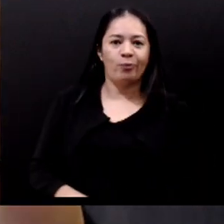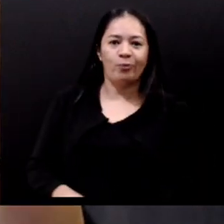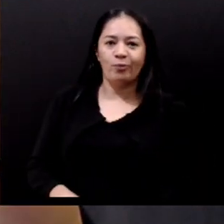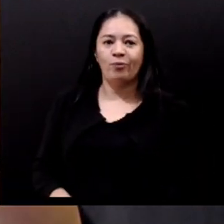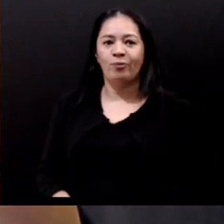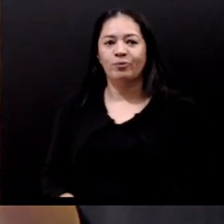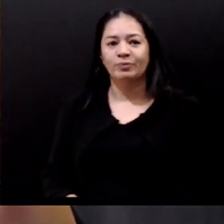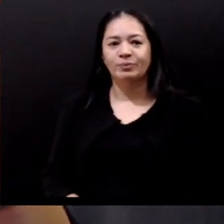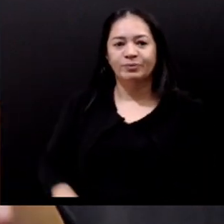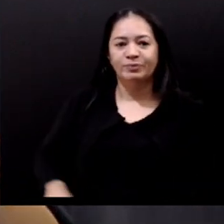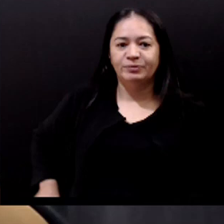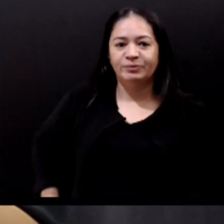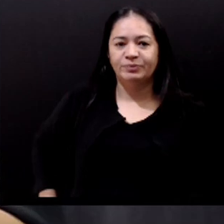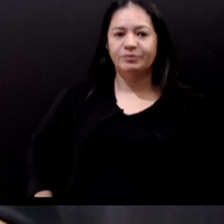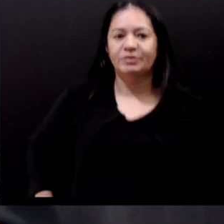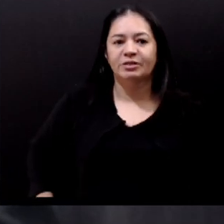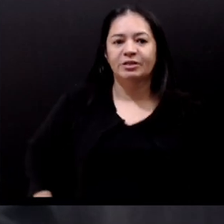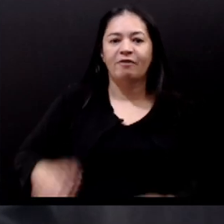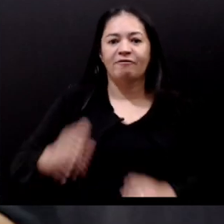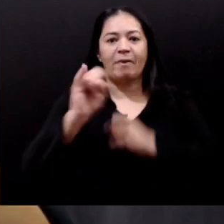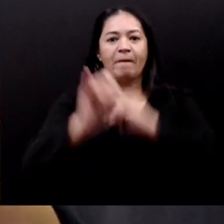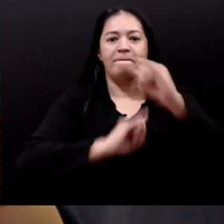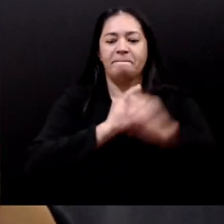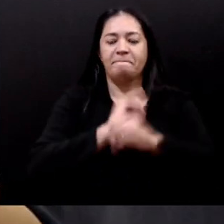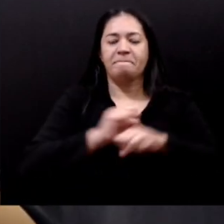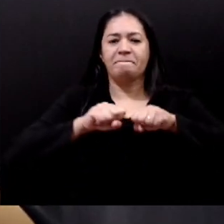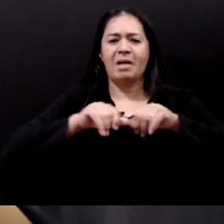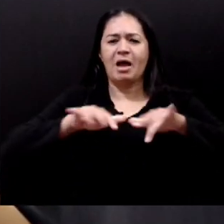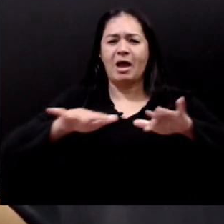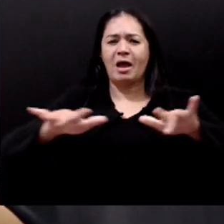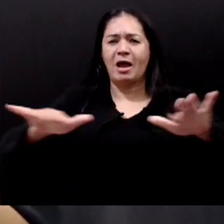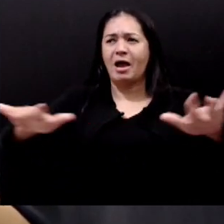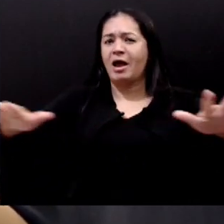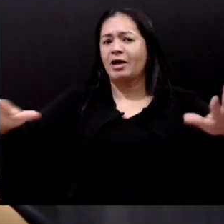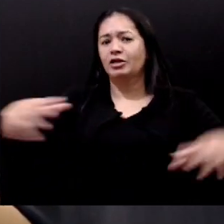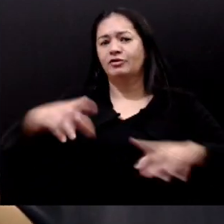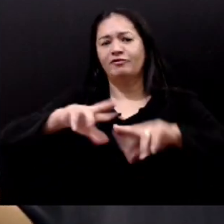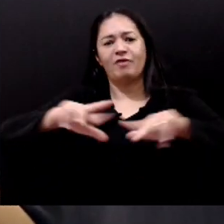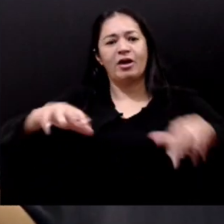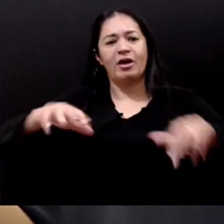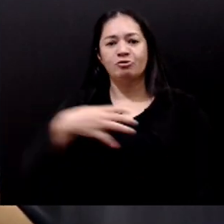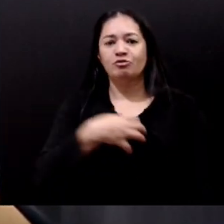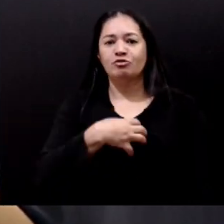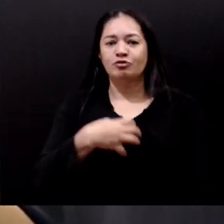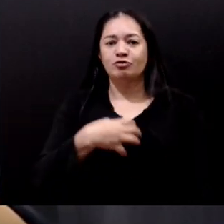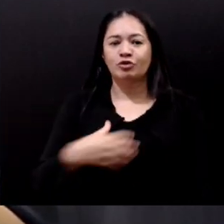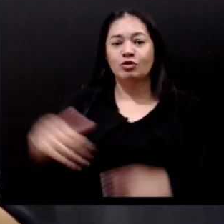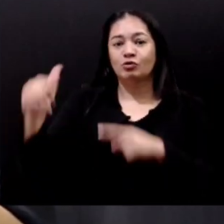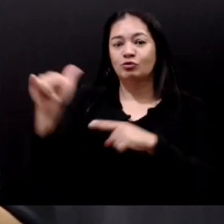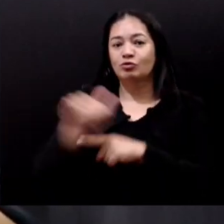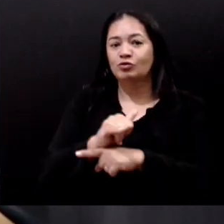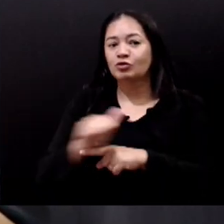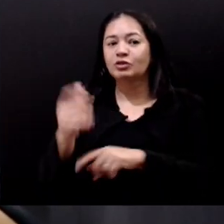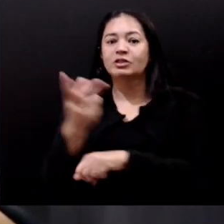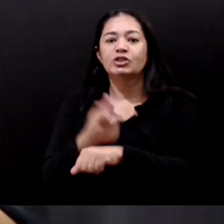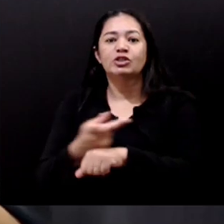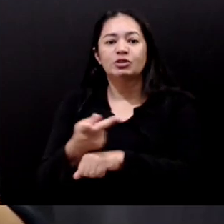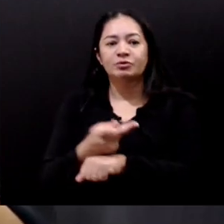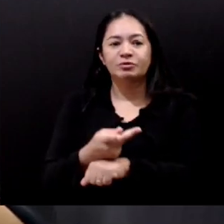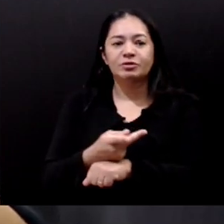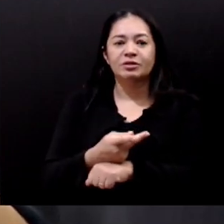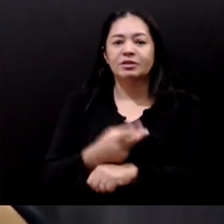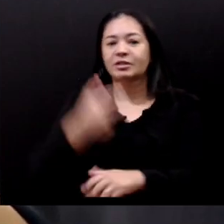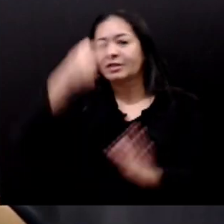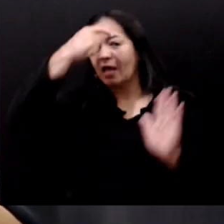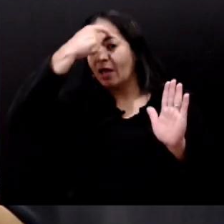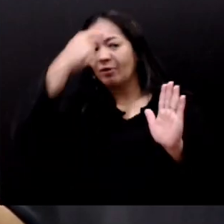para a internet e ele é disseminado de várias formas. Os mecanismos de busca, a inteligência artificial,